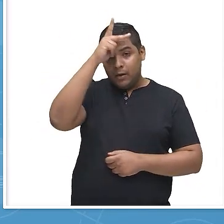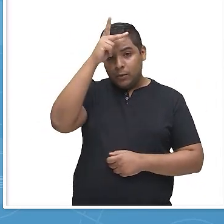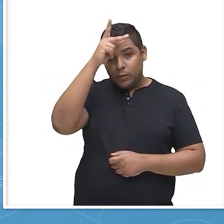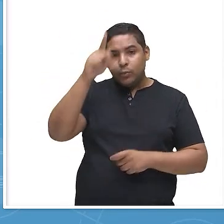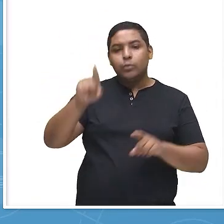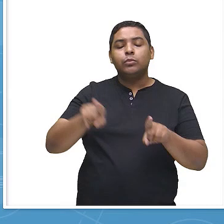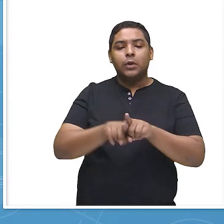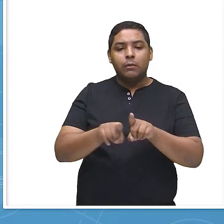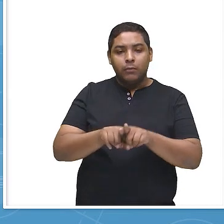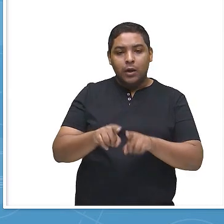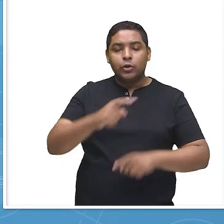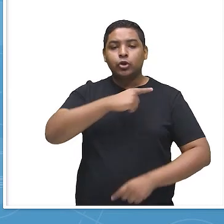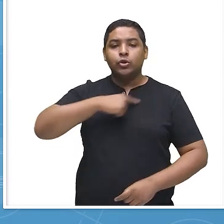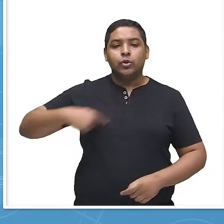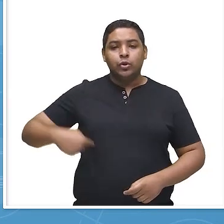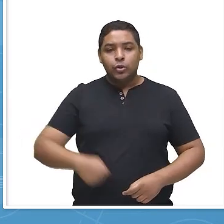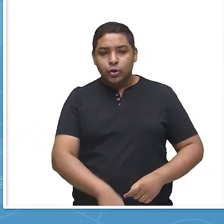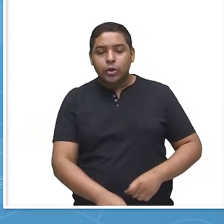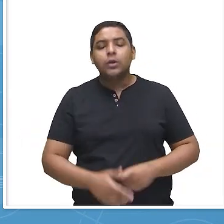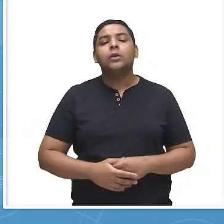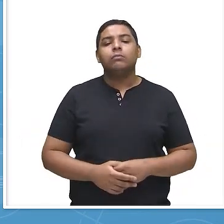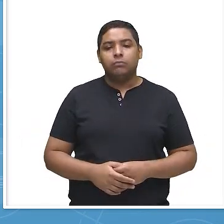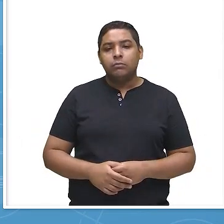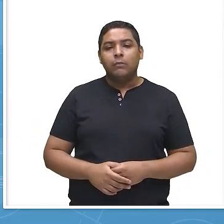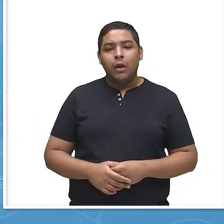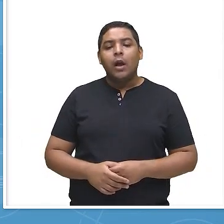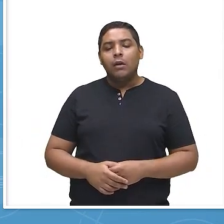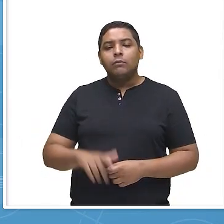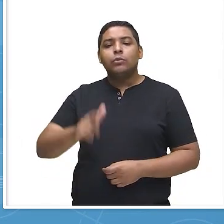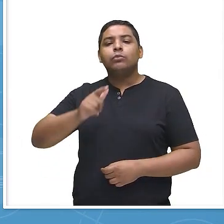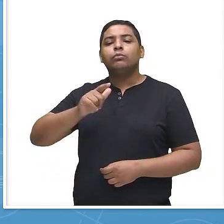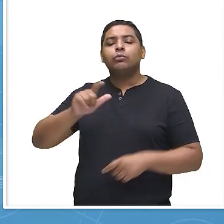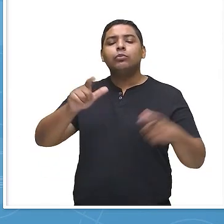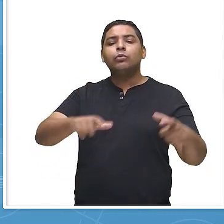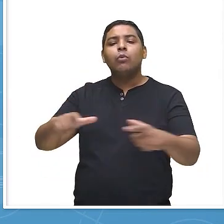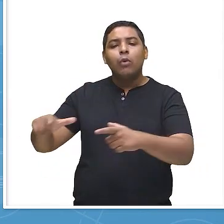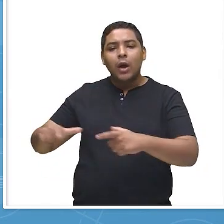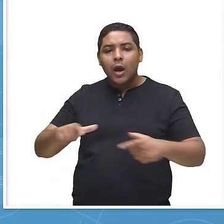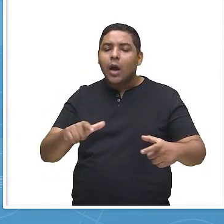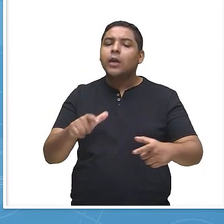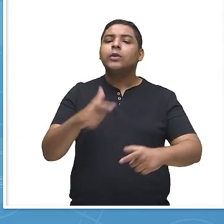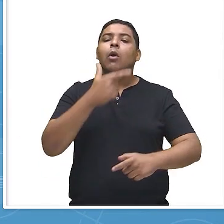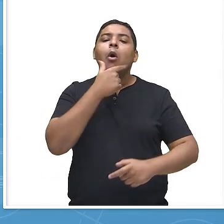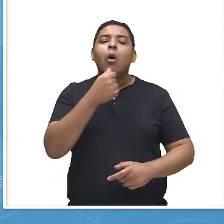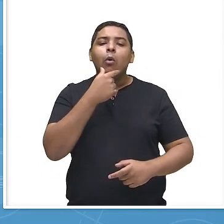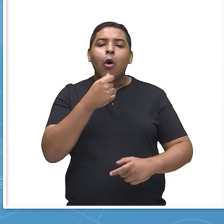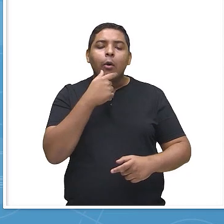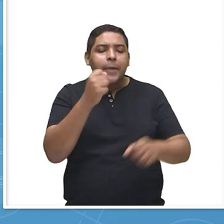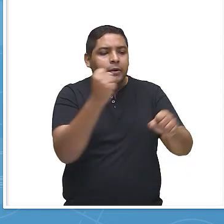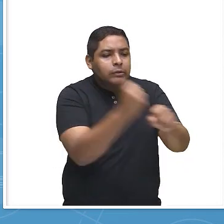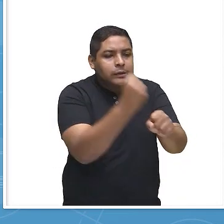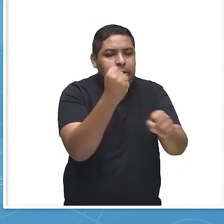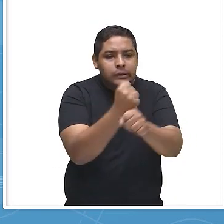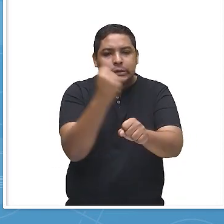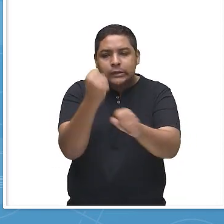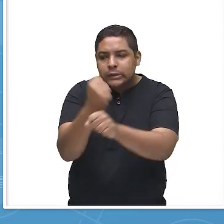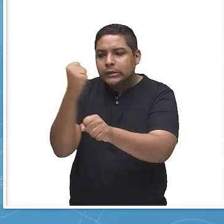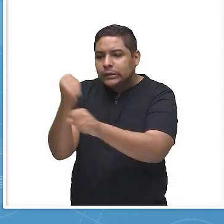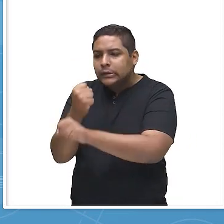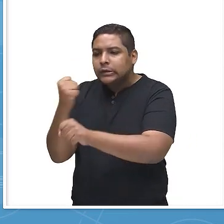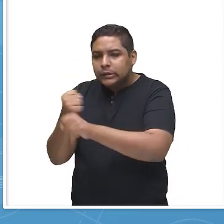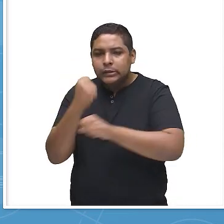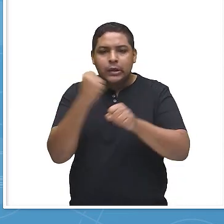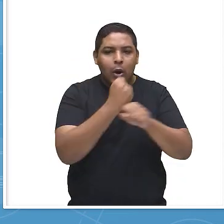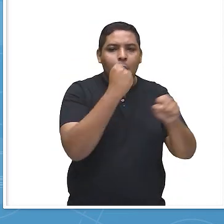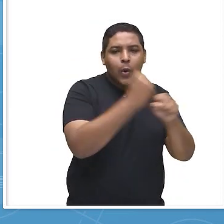Muralha da China. São lugares onde o homem fez intervenções, tá? Intervenções na